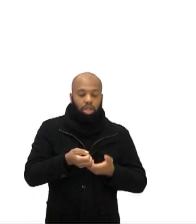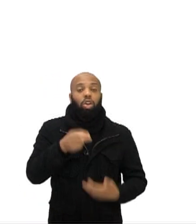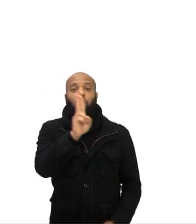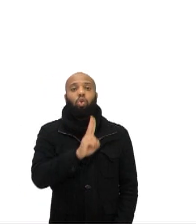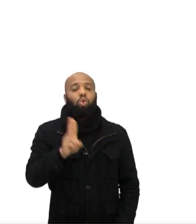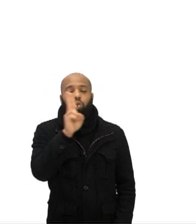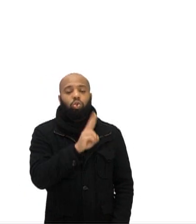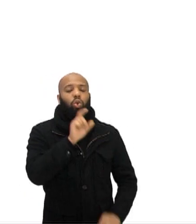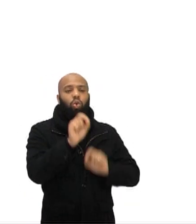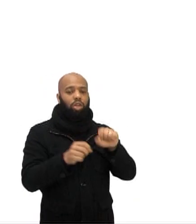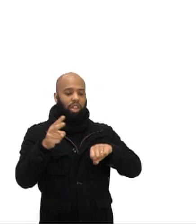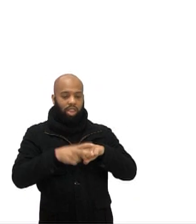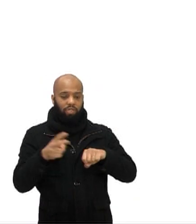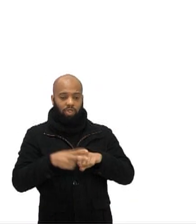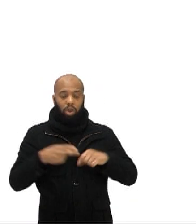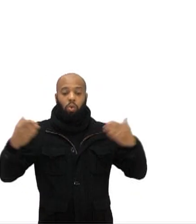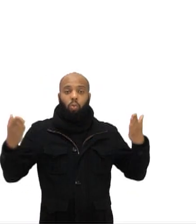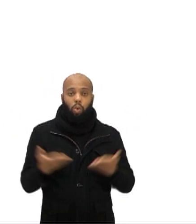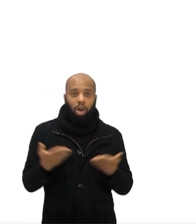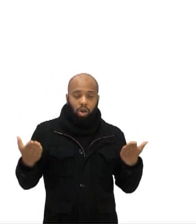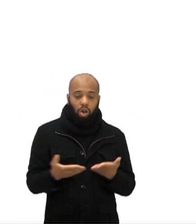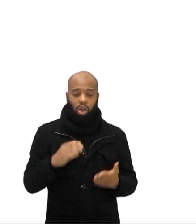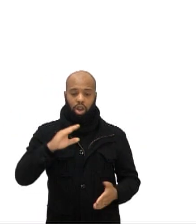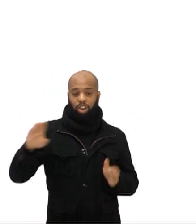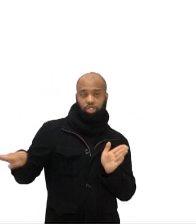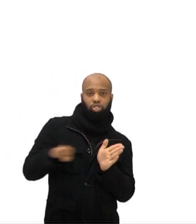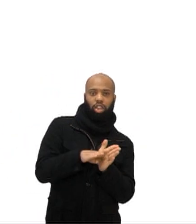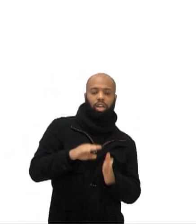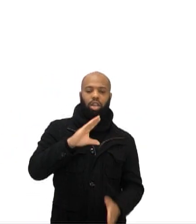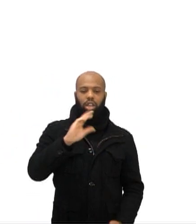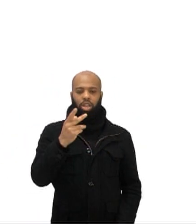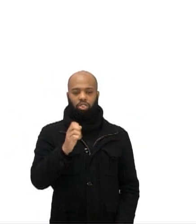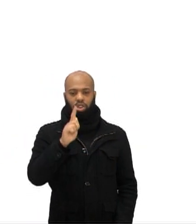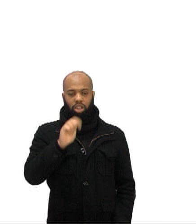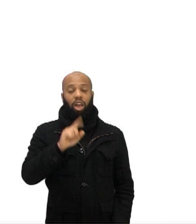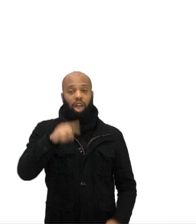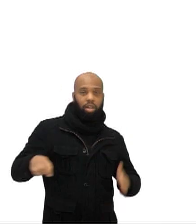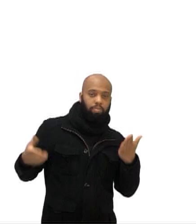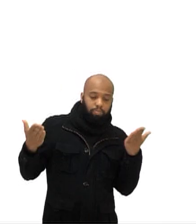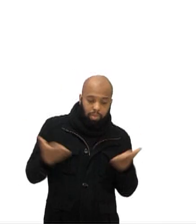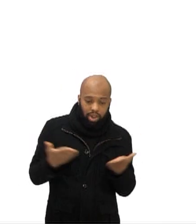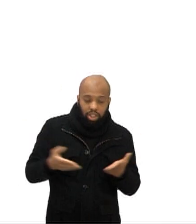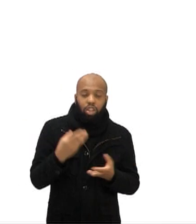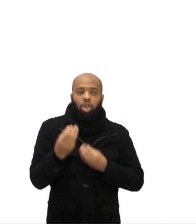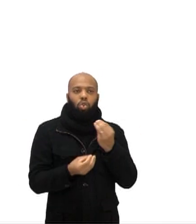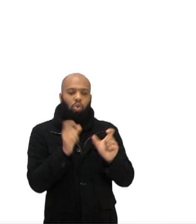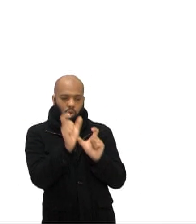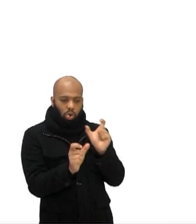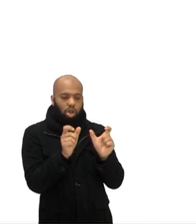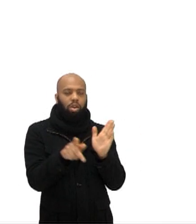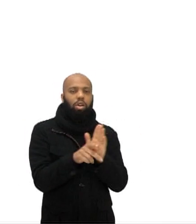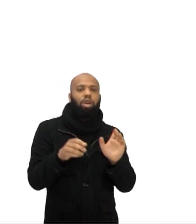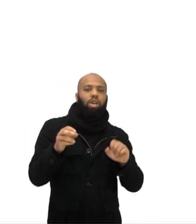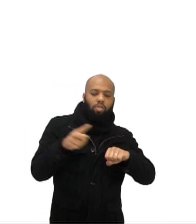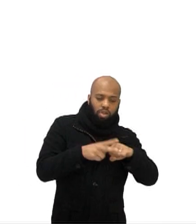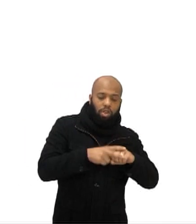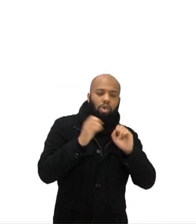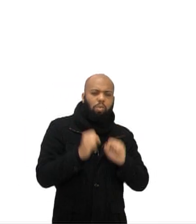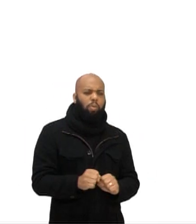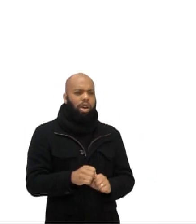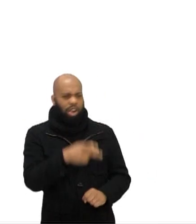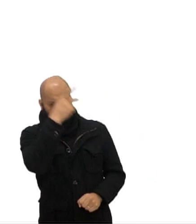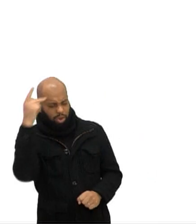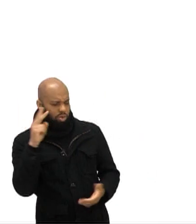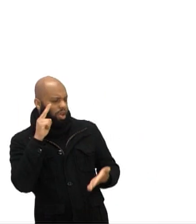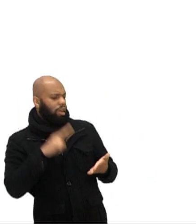tempo presente. Chega está no tempo presente. Como a conjugação verbal pode interferir na